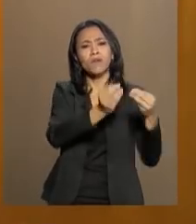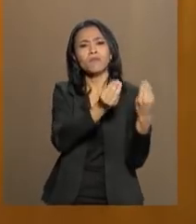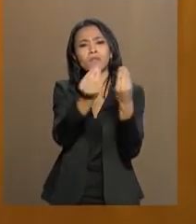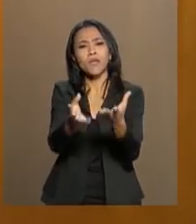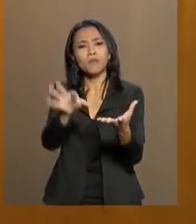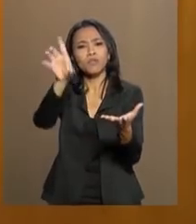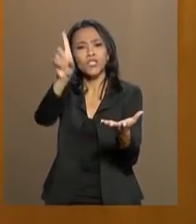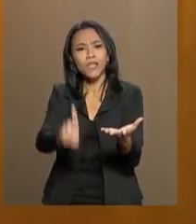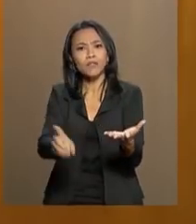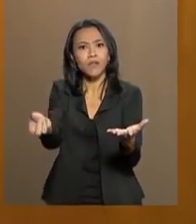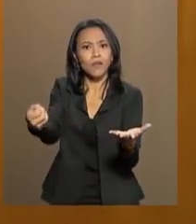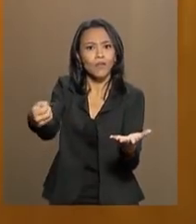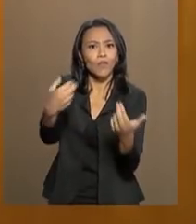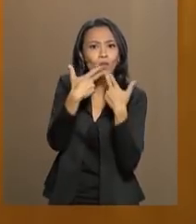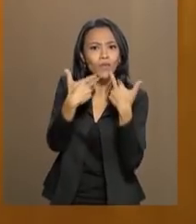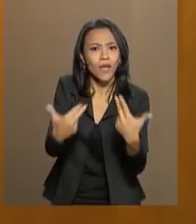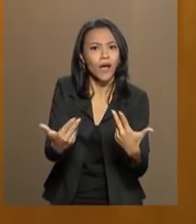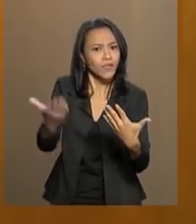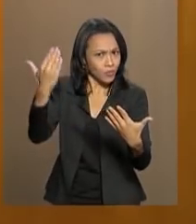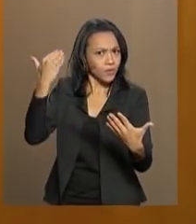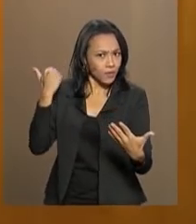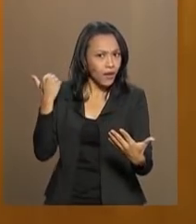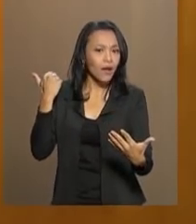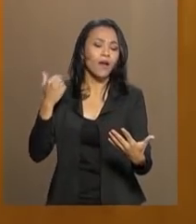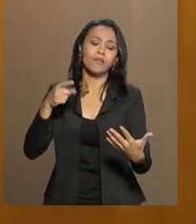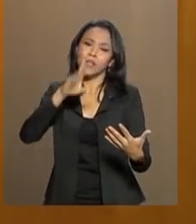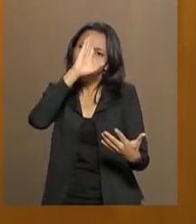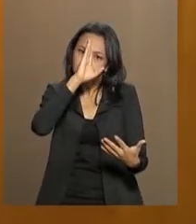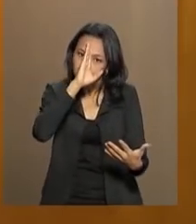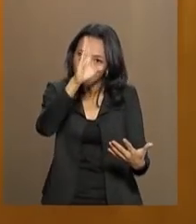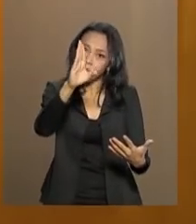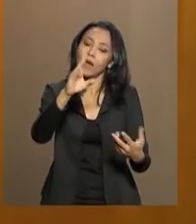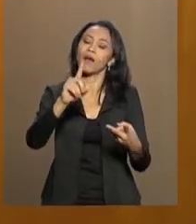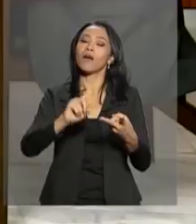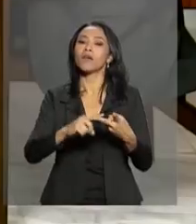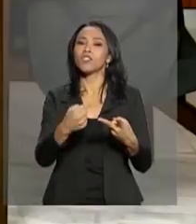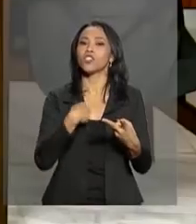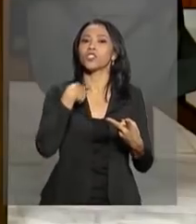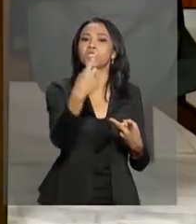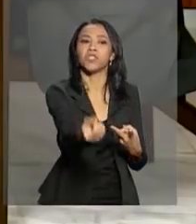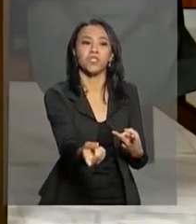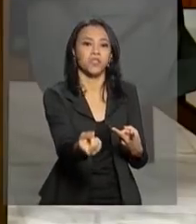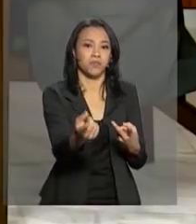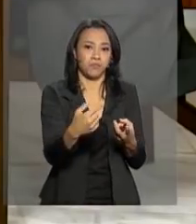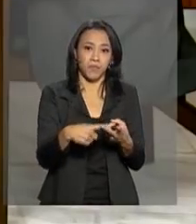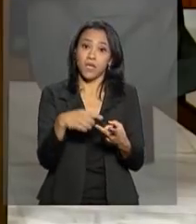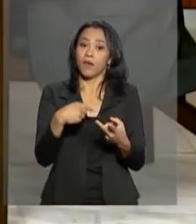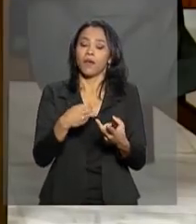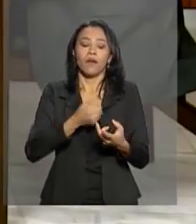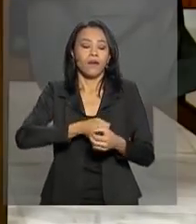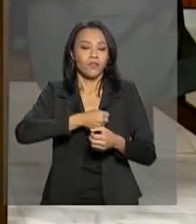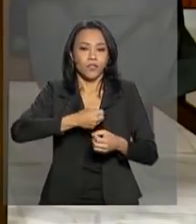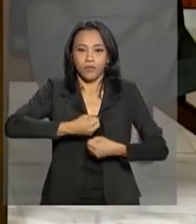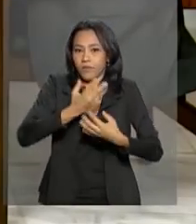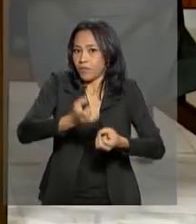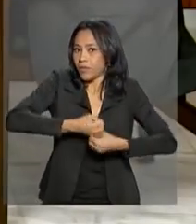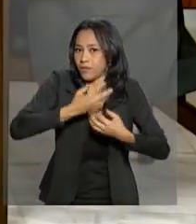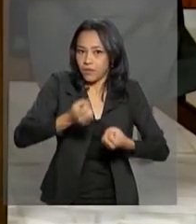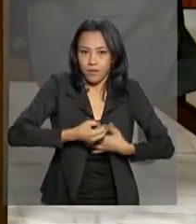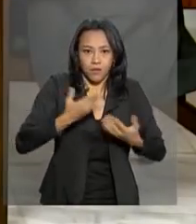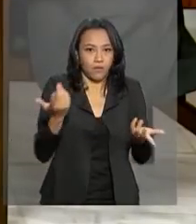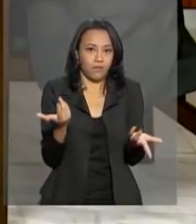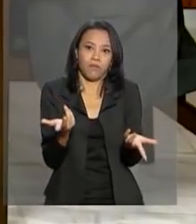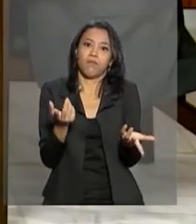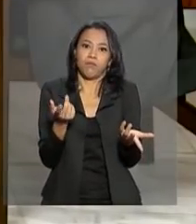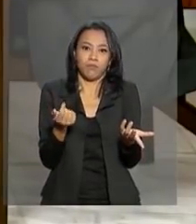eram considerados inovadores naquela época, né? São os direitos fundamentais, direitos de vir, direitos de imprensa, direitos de liberdade